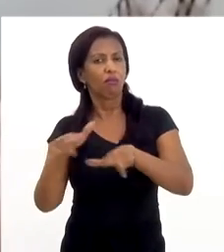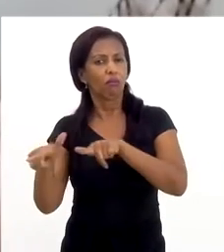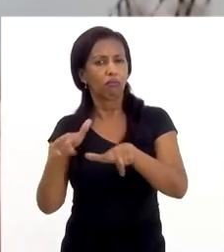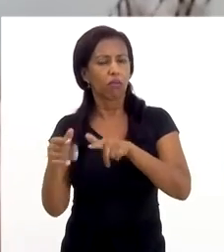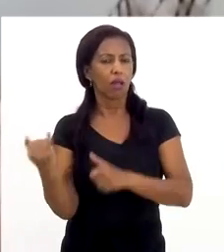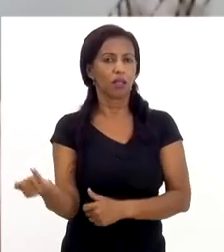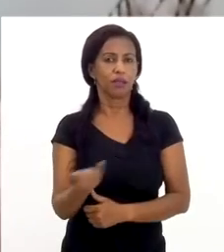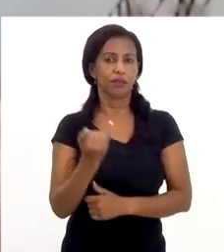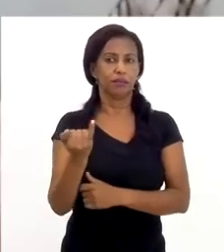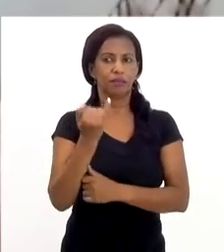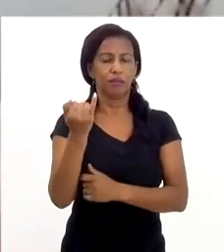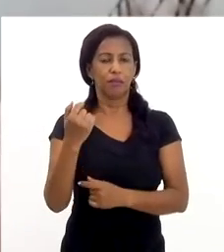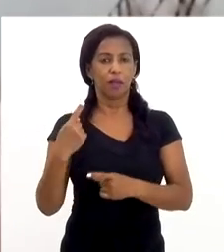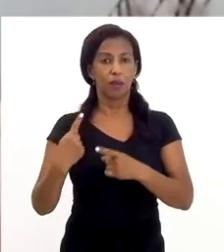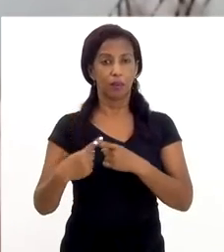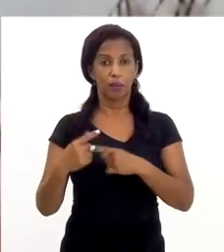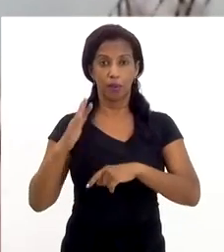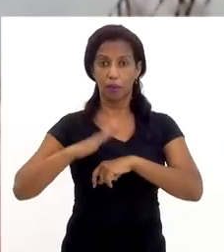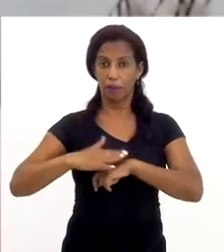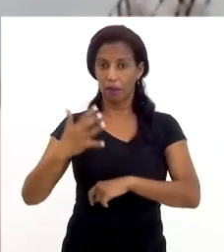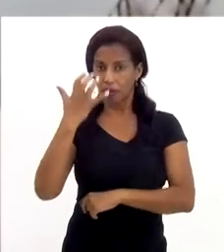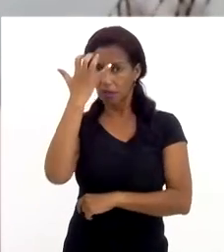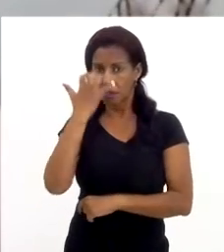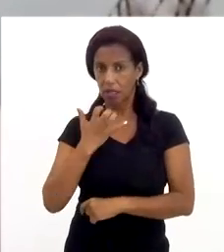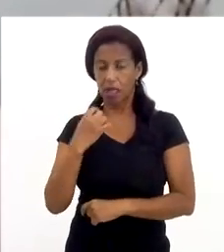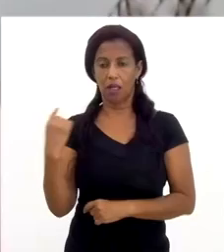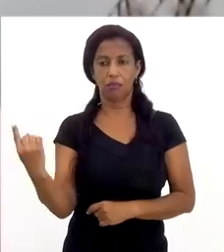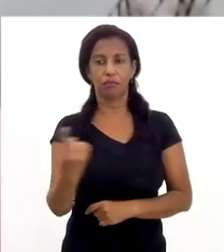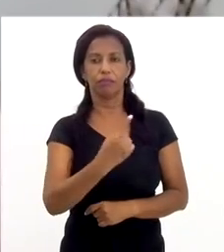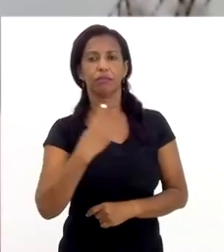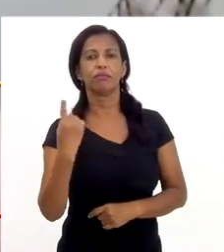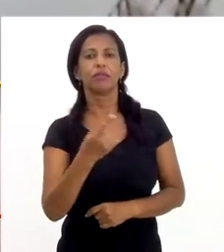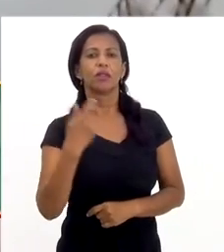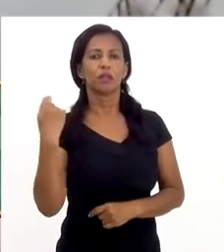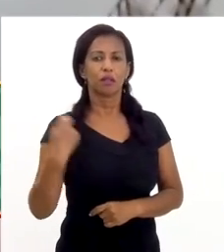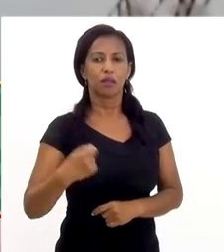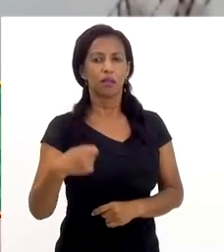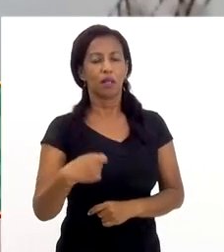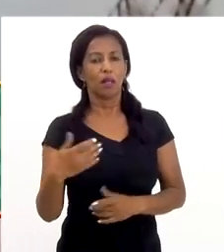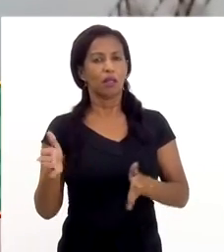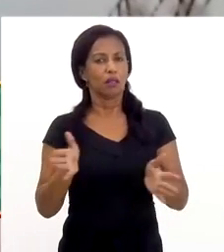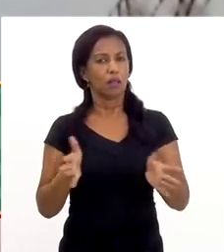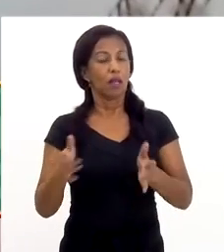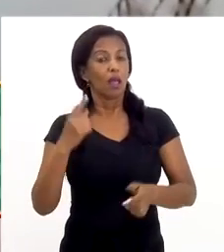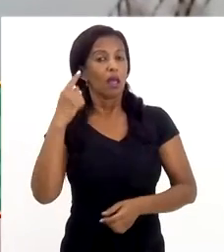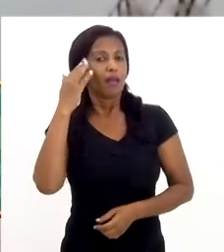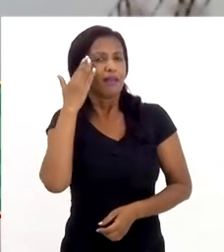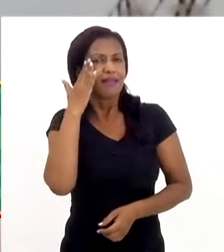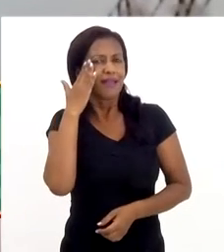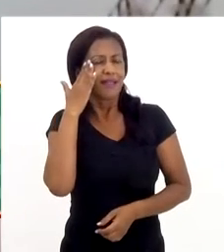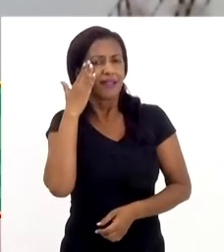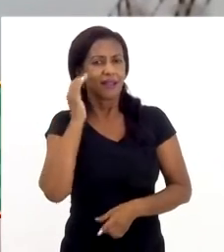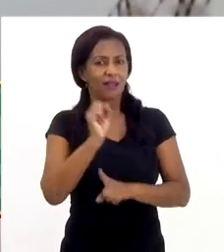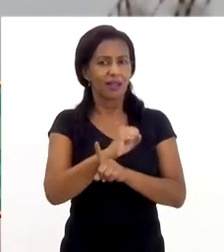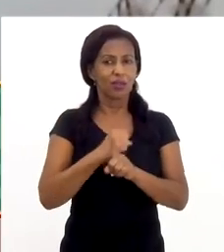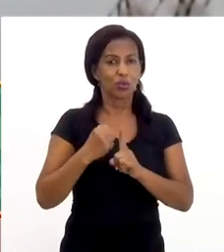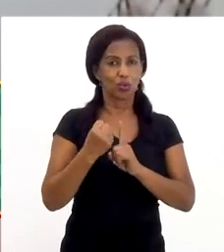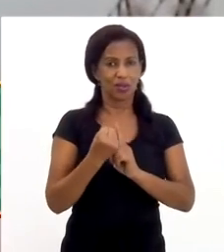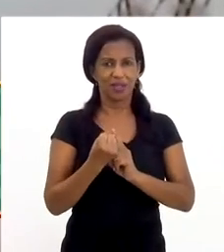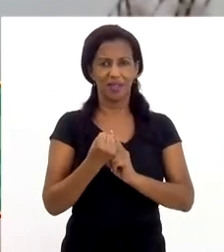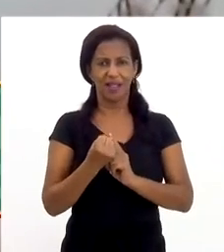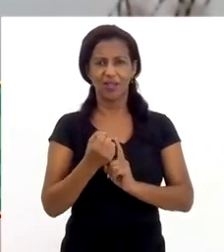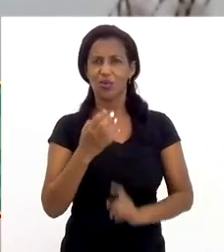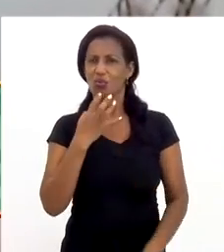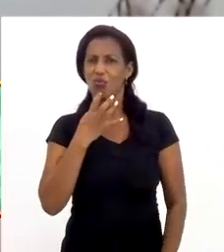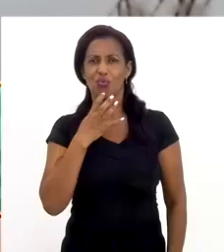que desenvolvem um trabalho de extrema importância porque eu mais sério que nós precisamos neste movimento a entender que a